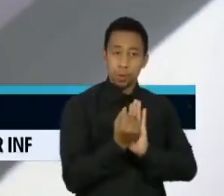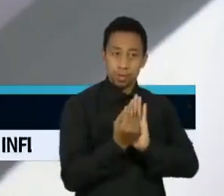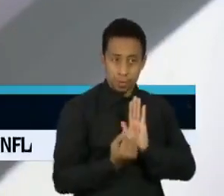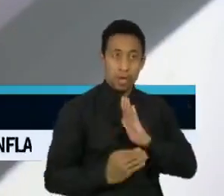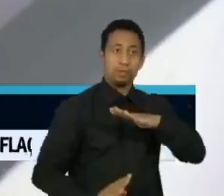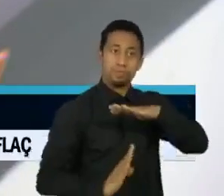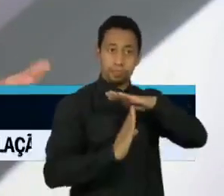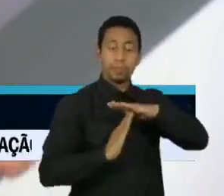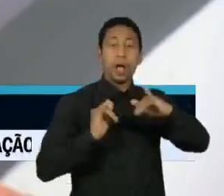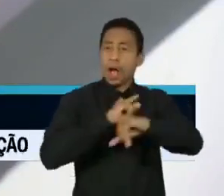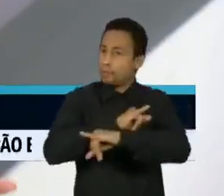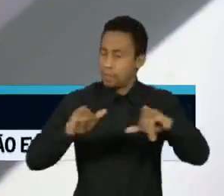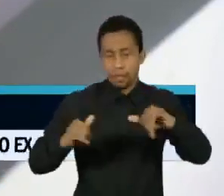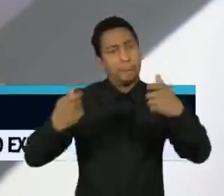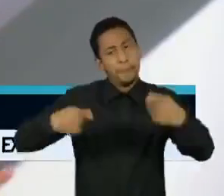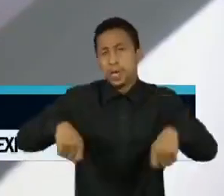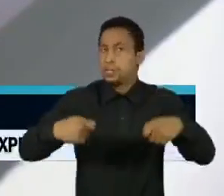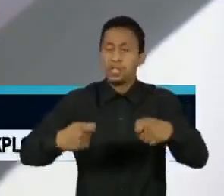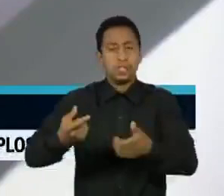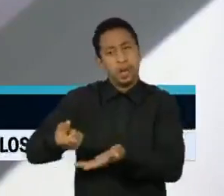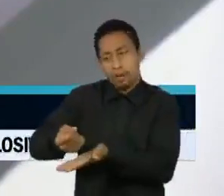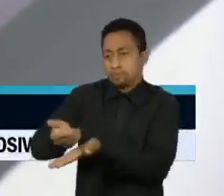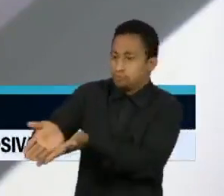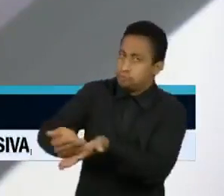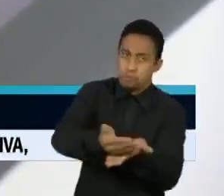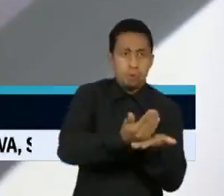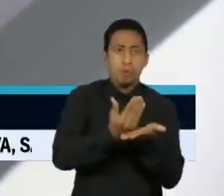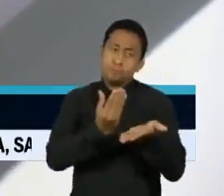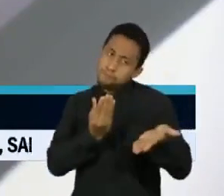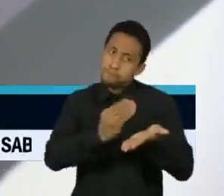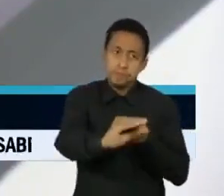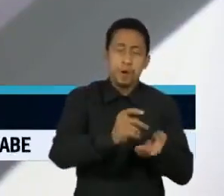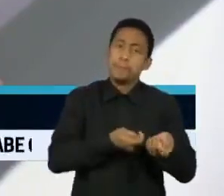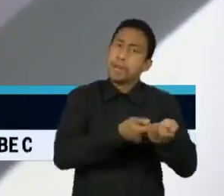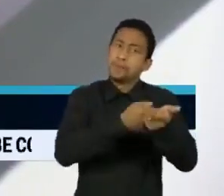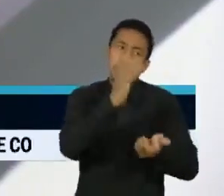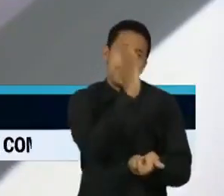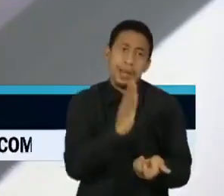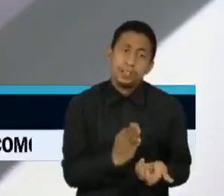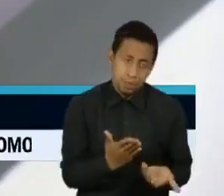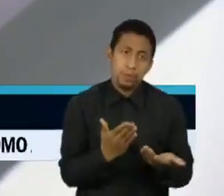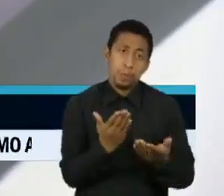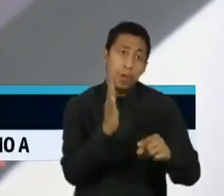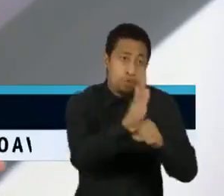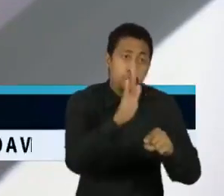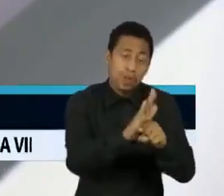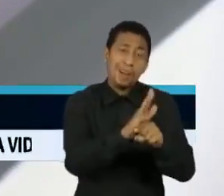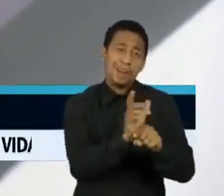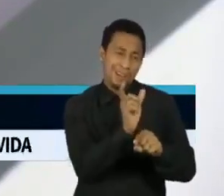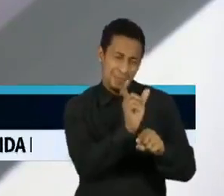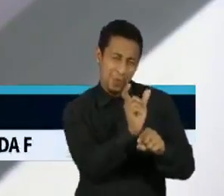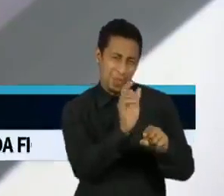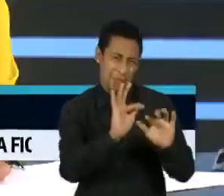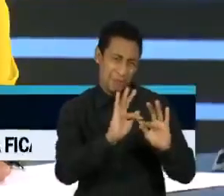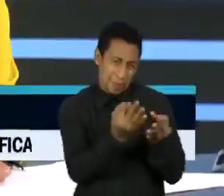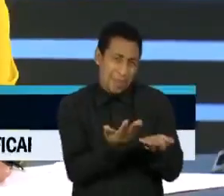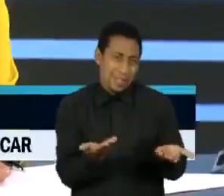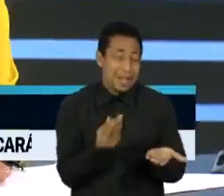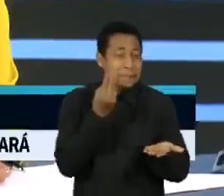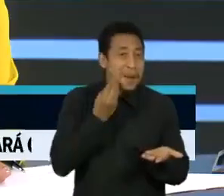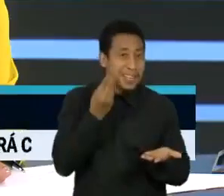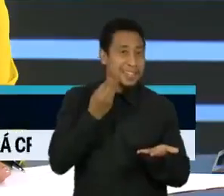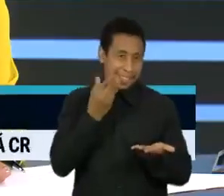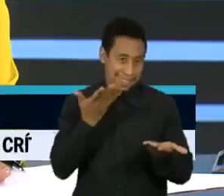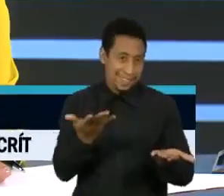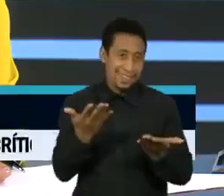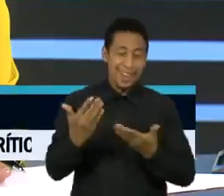por exemplo, que precisa achar dinheiro para um Auxílio Brasil turbinado, né, essa Bolsa Família, que seria uma esperança de aumentar a popularidade